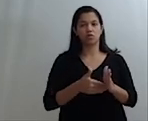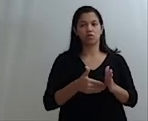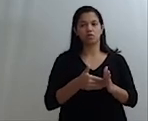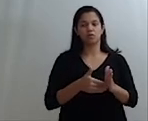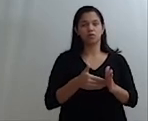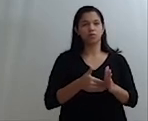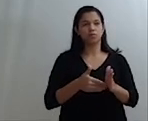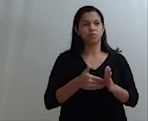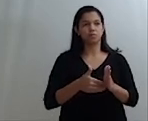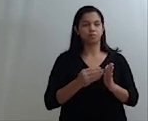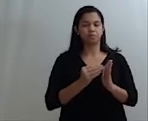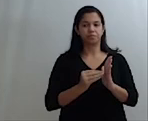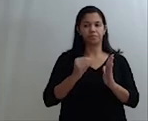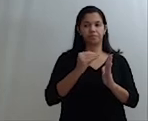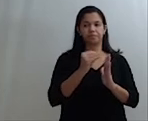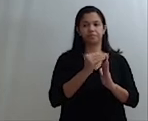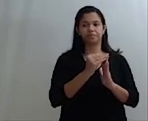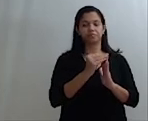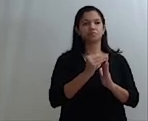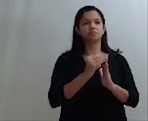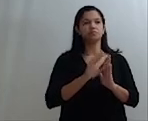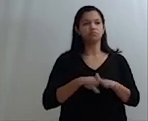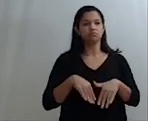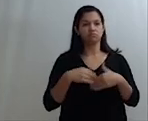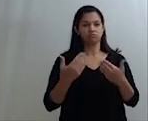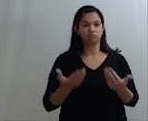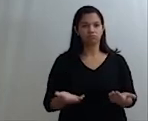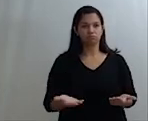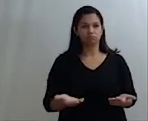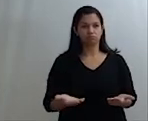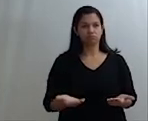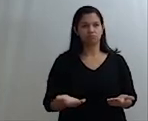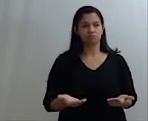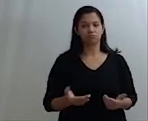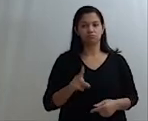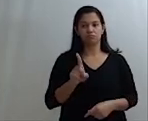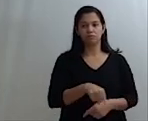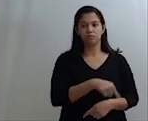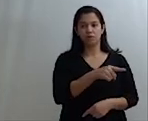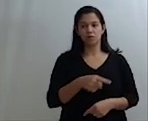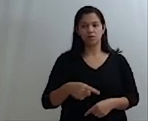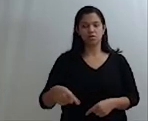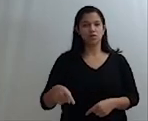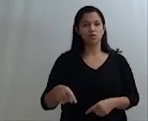regimental bom então está encerrada a